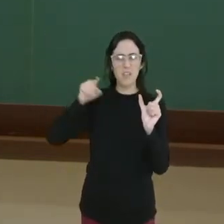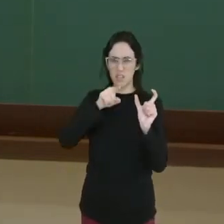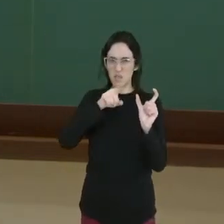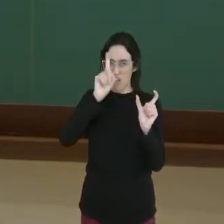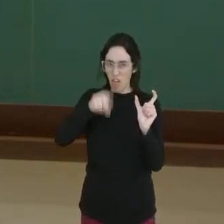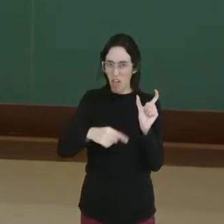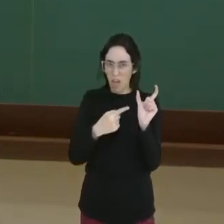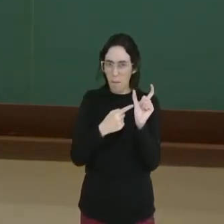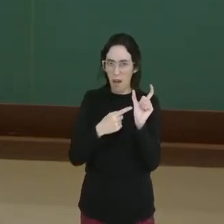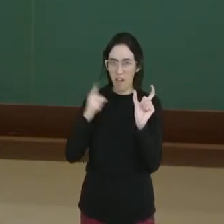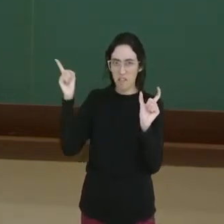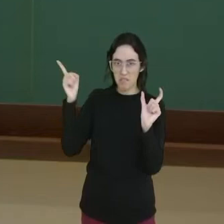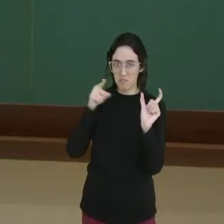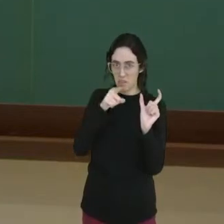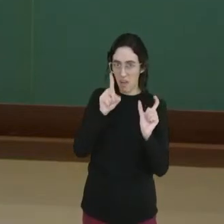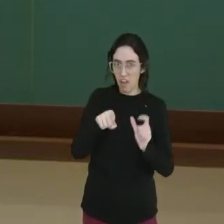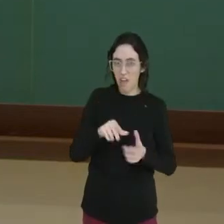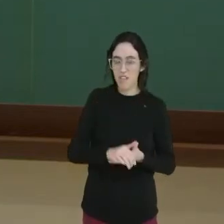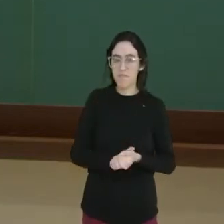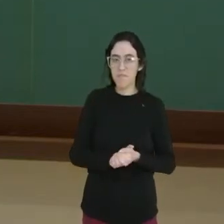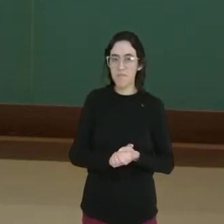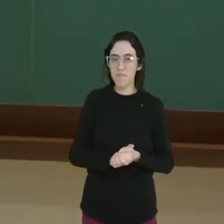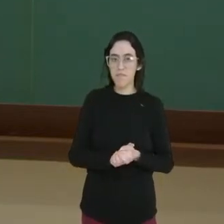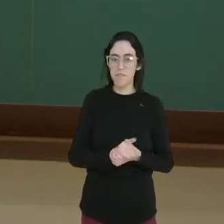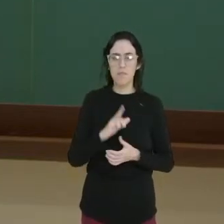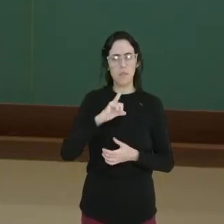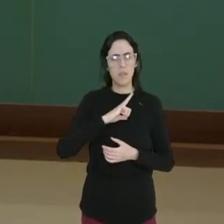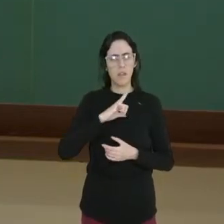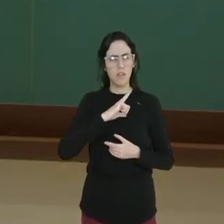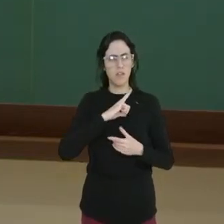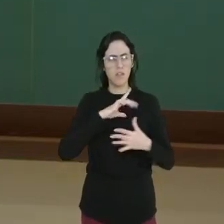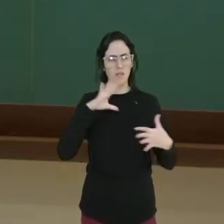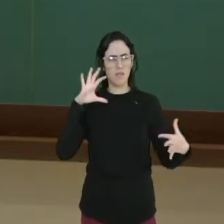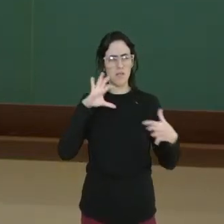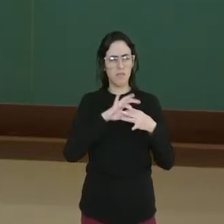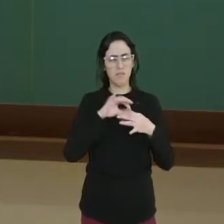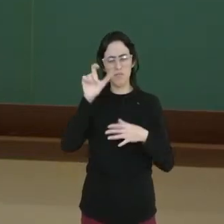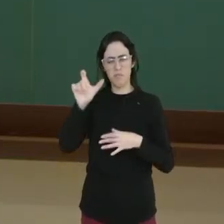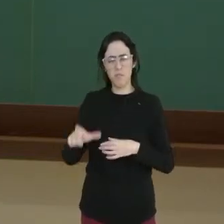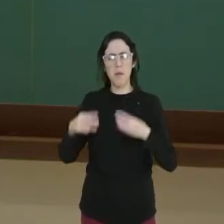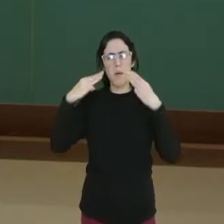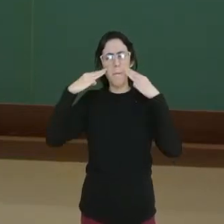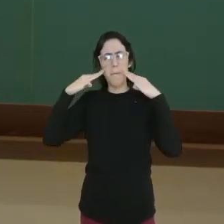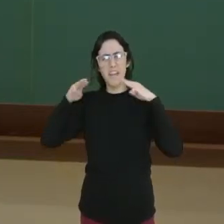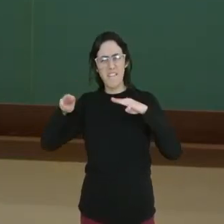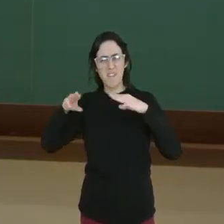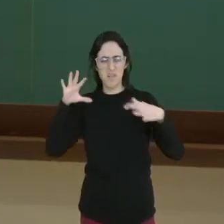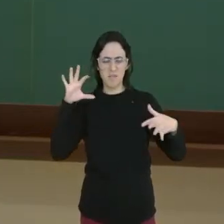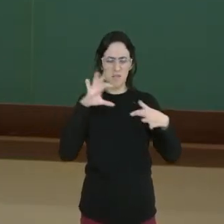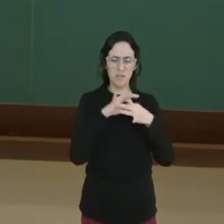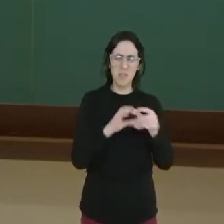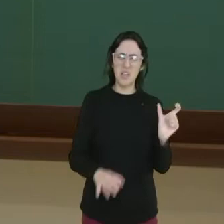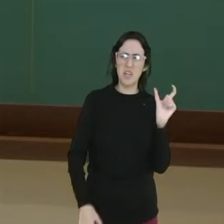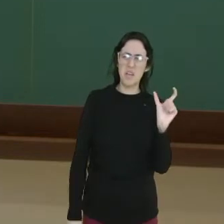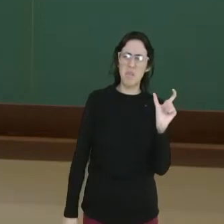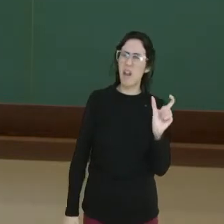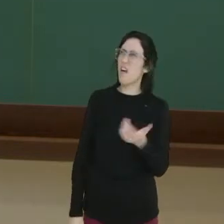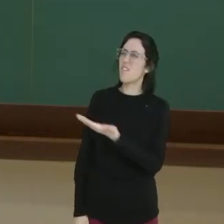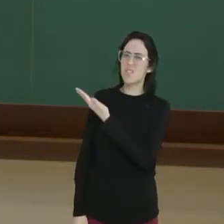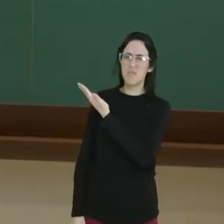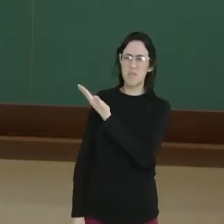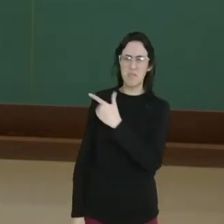pessoa maquiavélica? Existe alguma relação entre o filósofo Maquiavel e esta